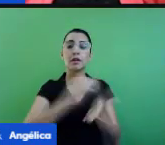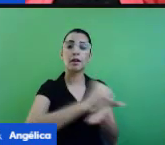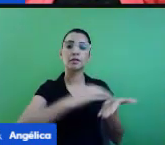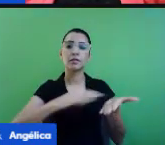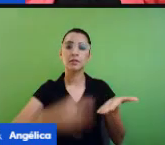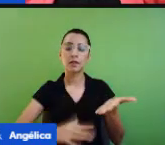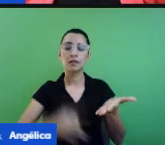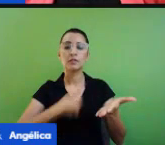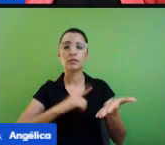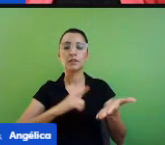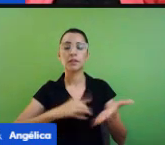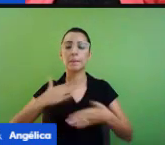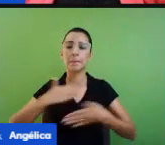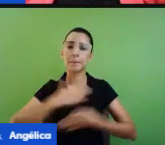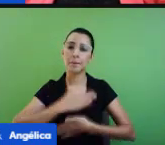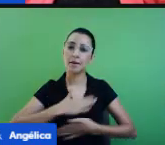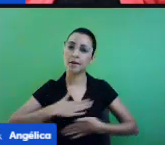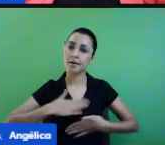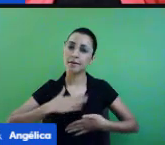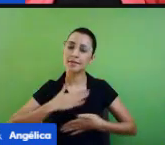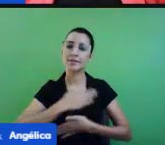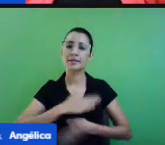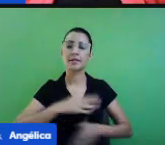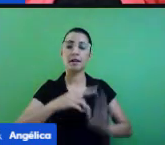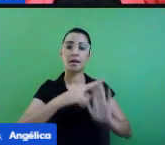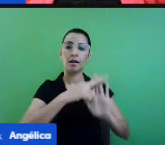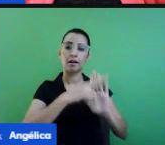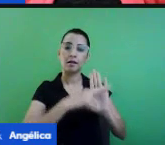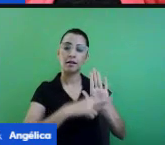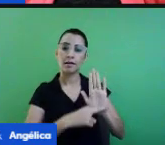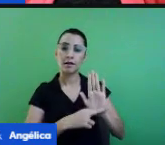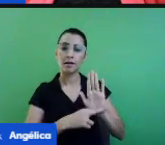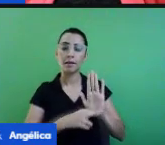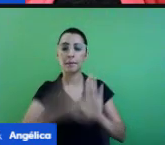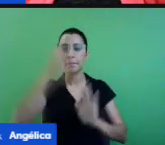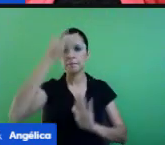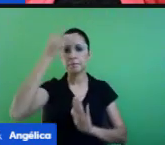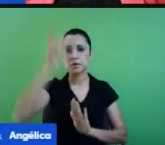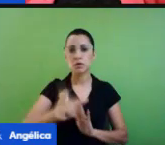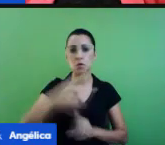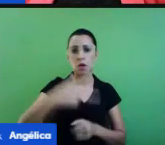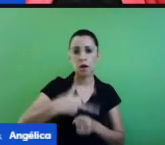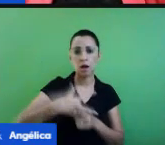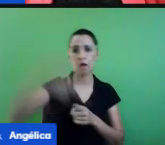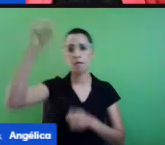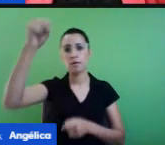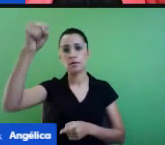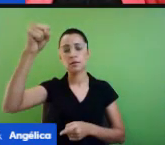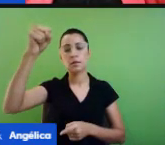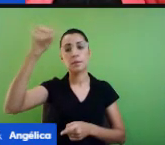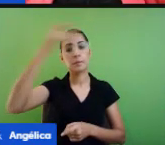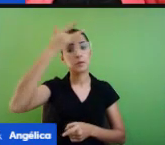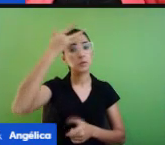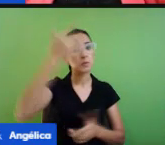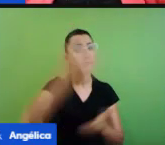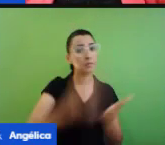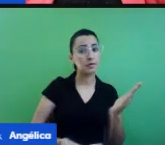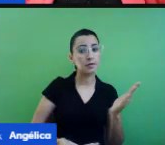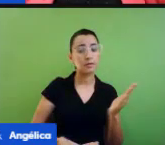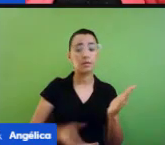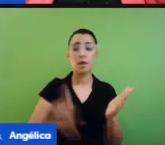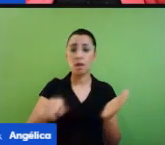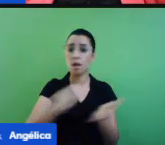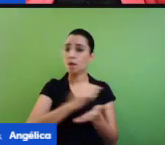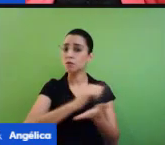envolvam prazer, as regras, o vencedor, o perdedor. É uma atividade social